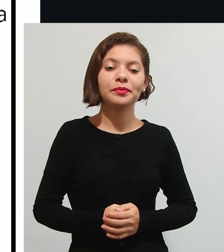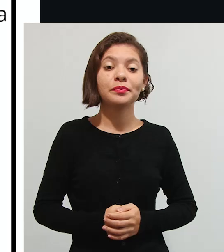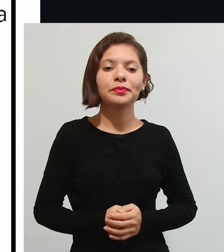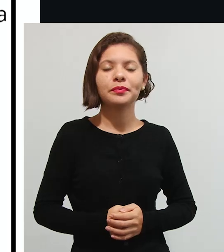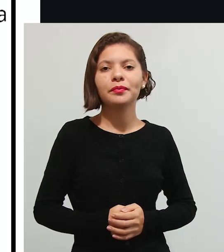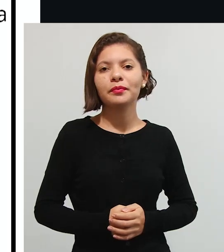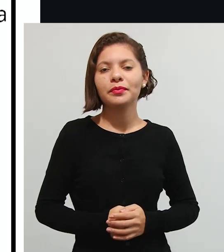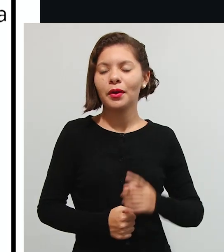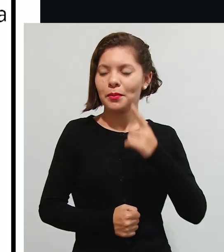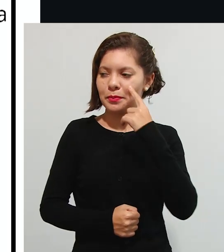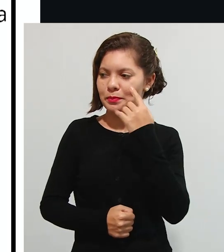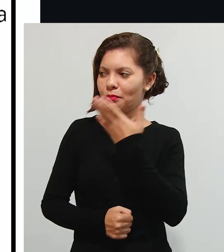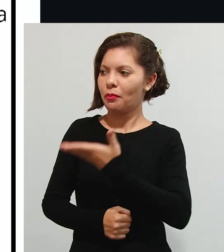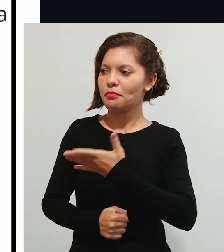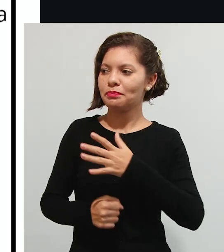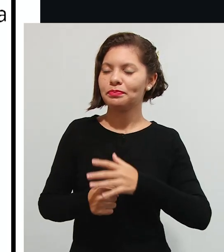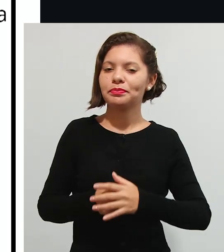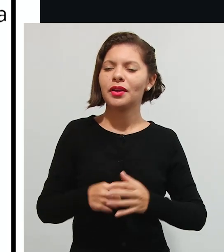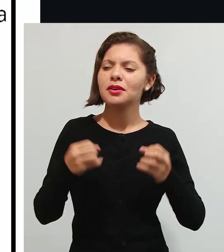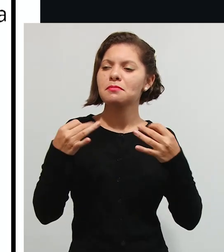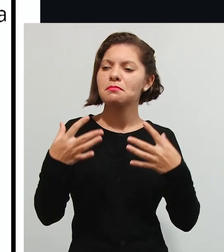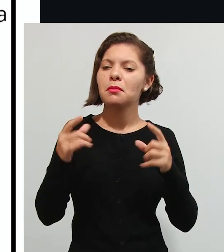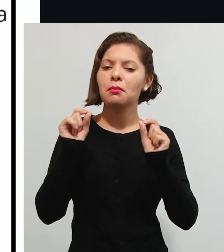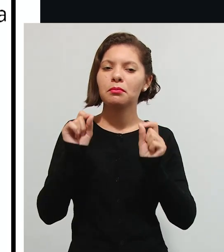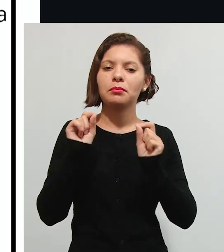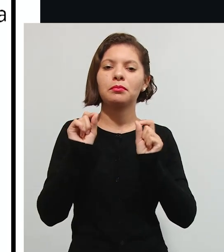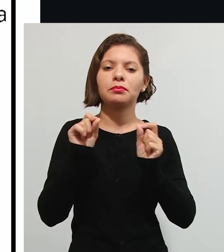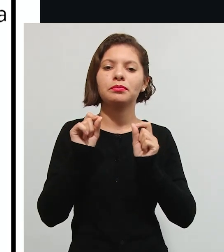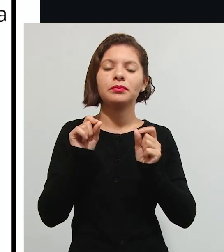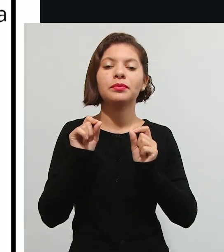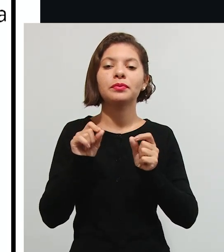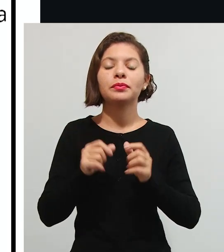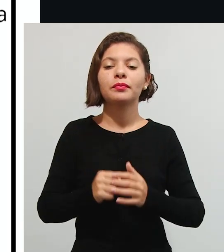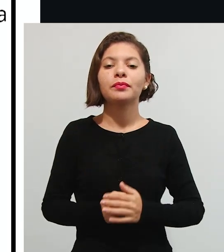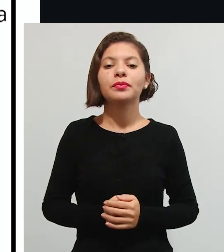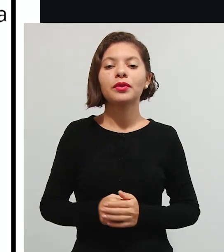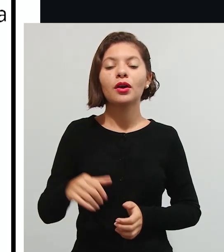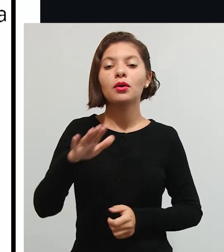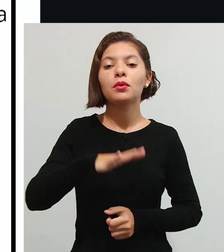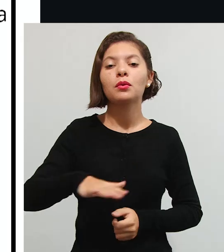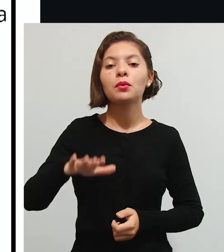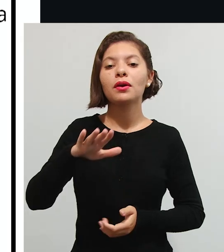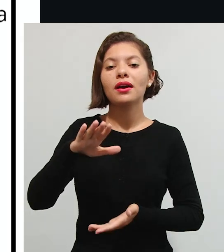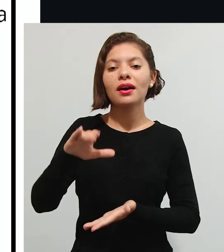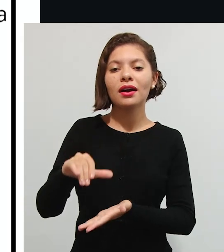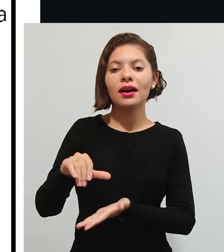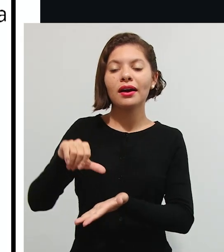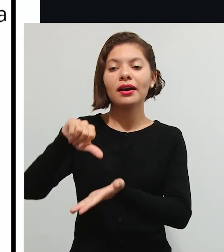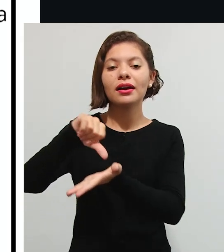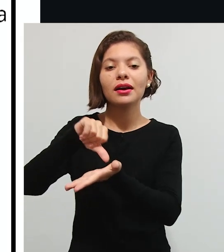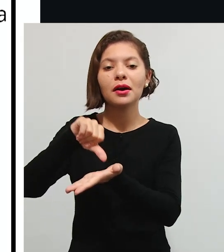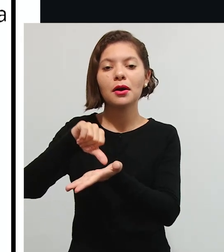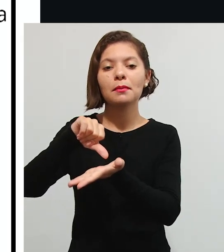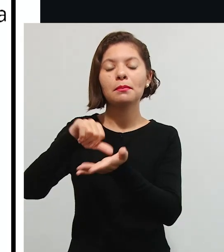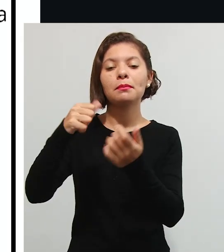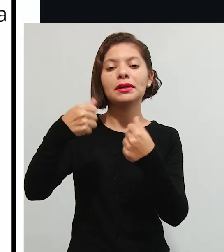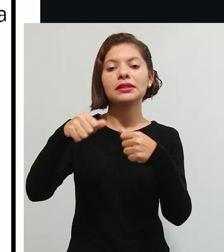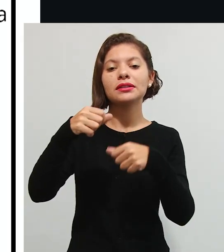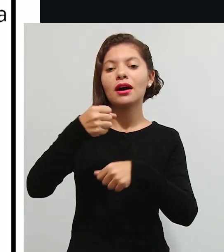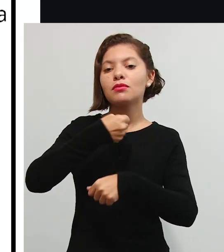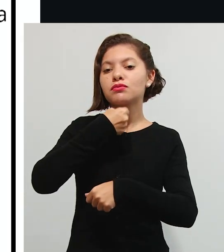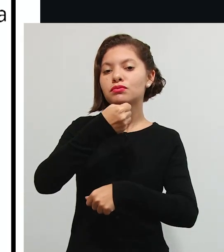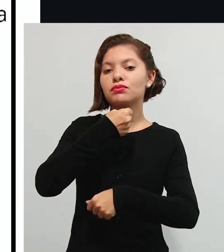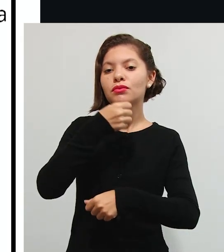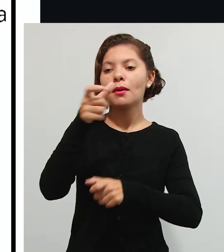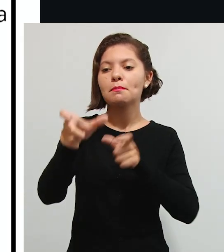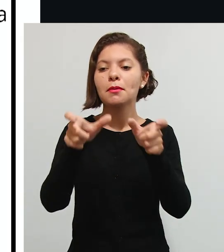Parágrafo 1º e parágrafo 2º. Em caso de trabalho de campo que envolvam sujeitos, entrevistas ou